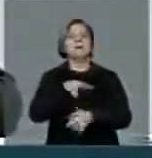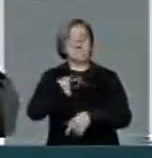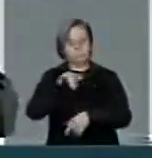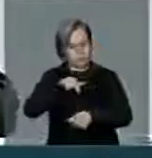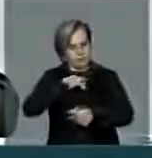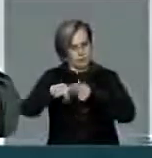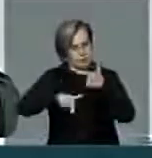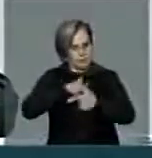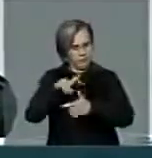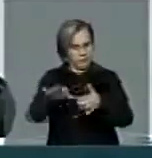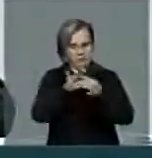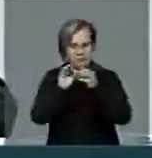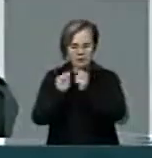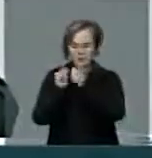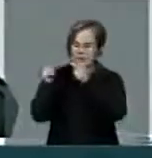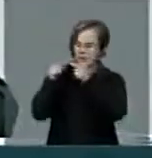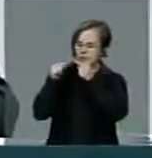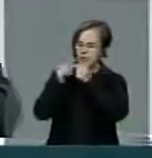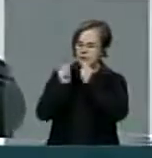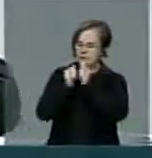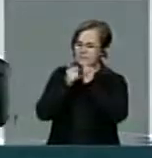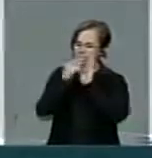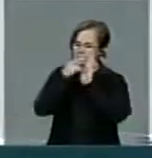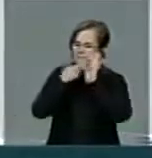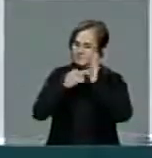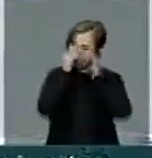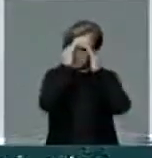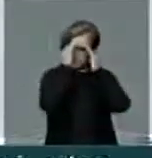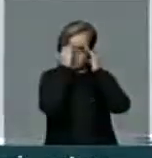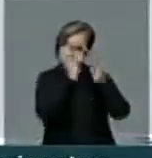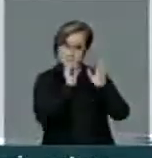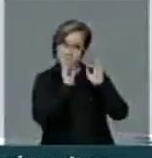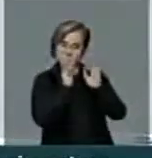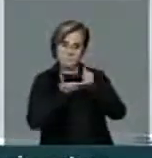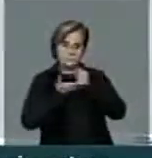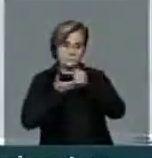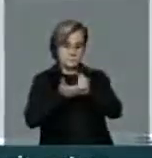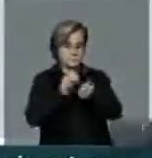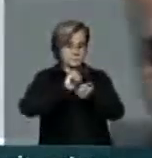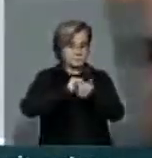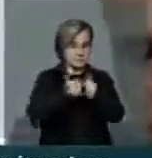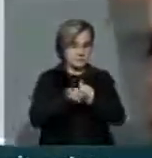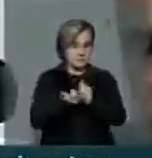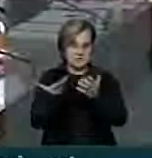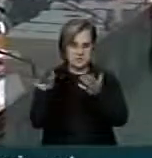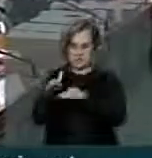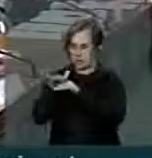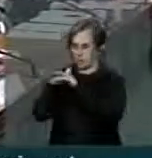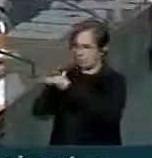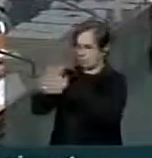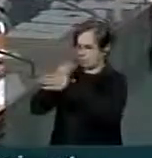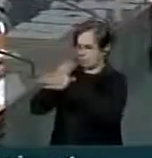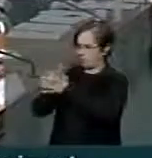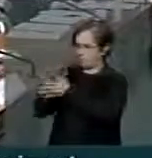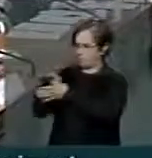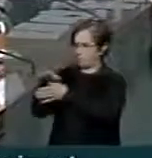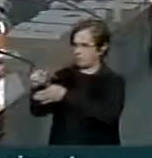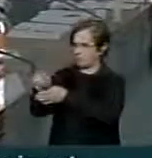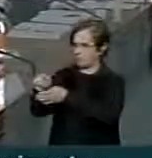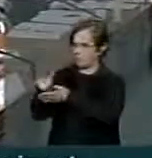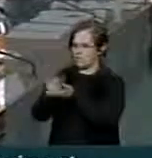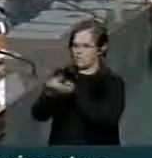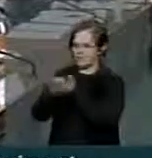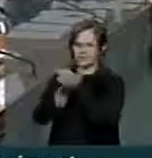pela coerência e pela complementaridade das normas e não para uma situação que leve qualquer dúvida e qualquer insegurança